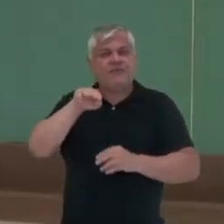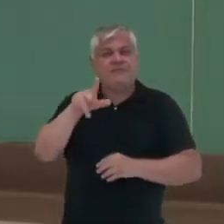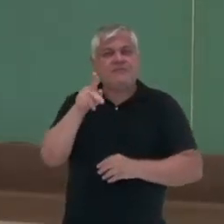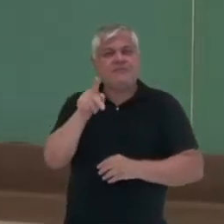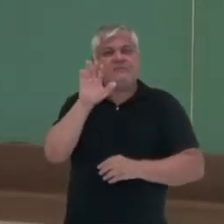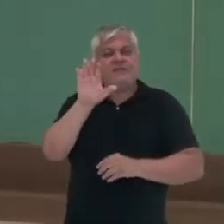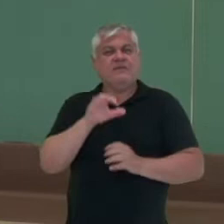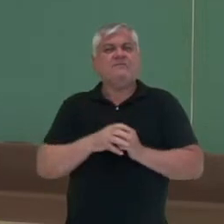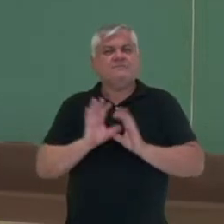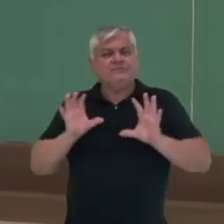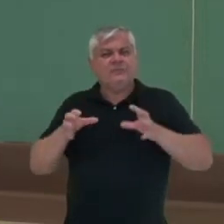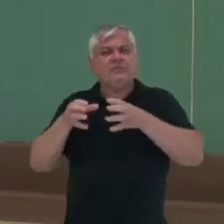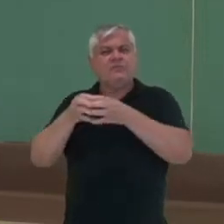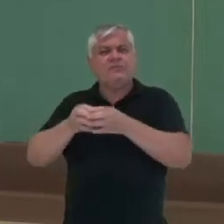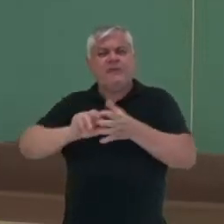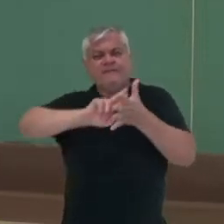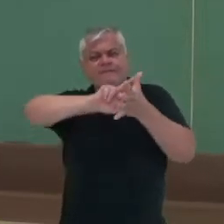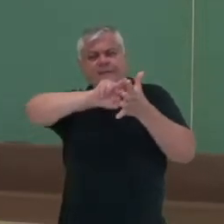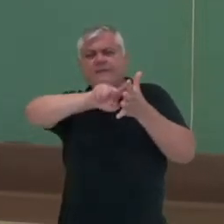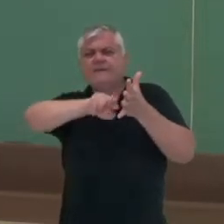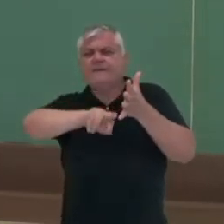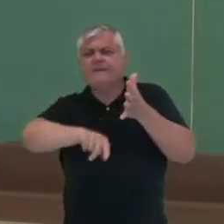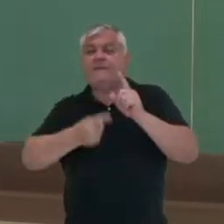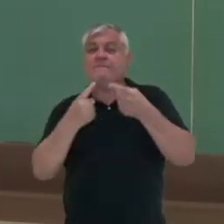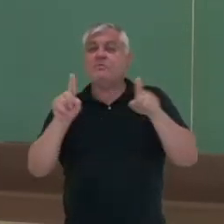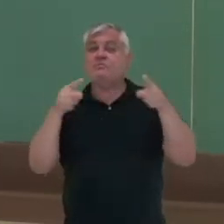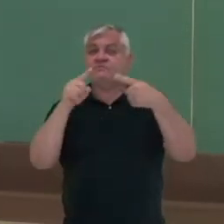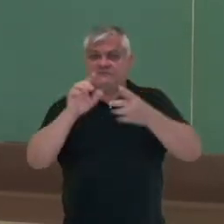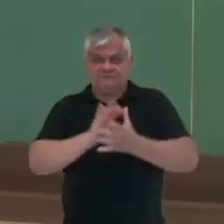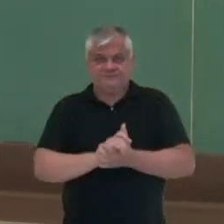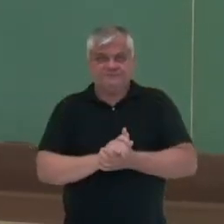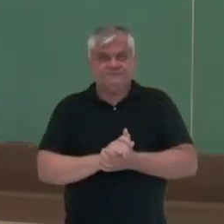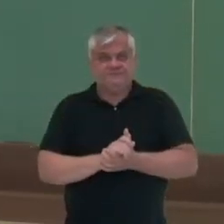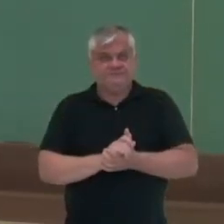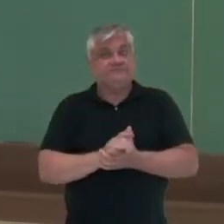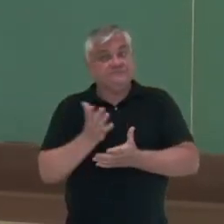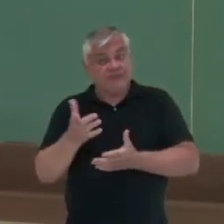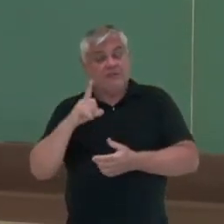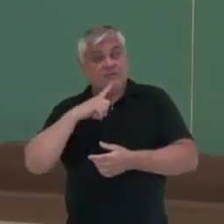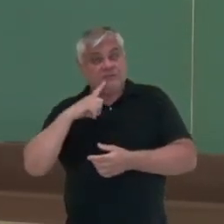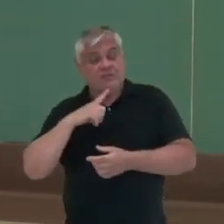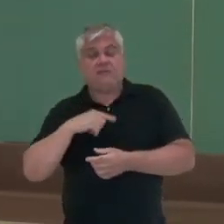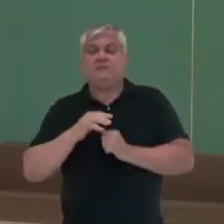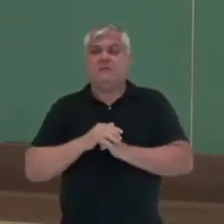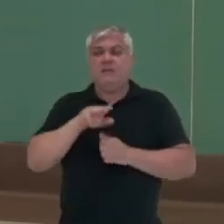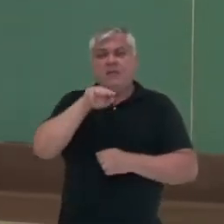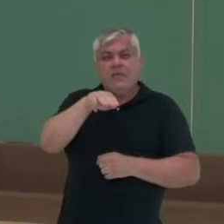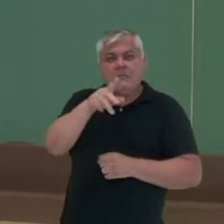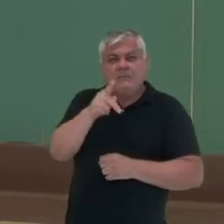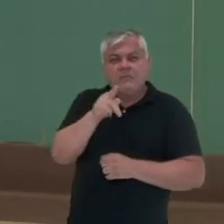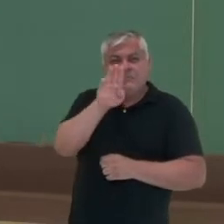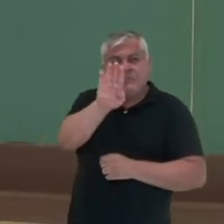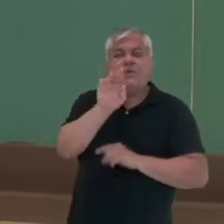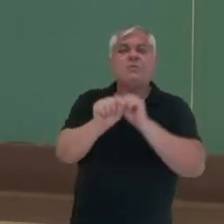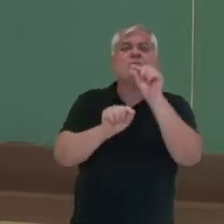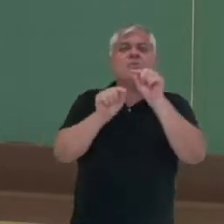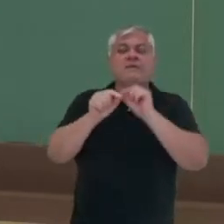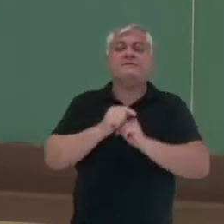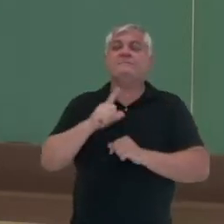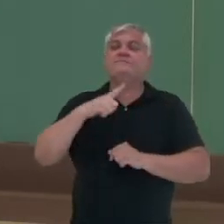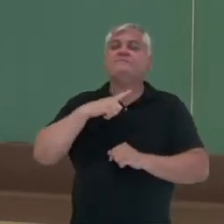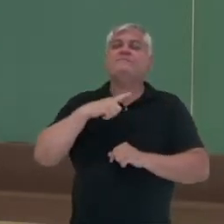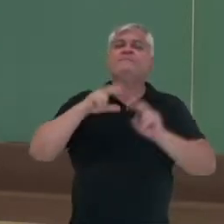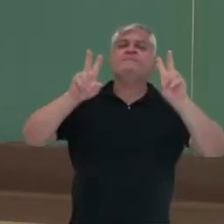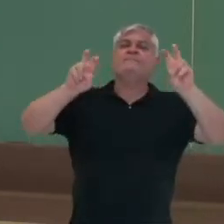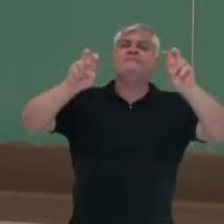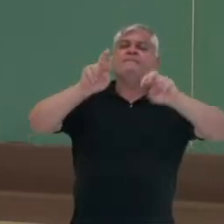conjunto bastante variado de músicas. Ou seja, música popular brasileira seria o nome que